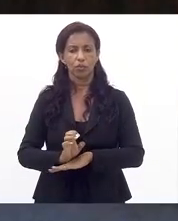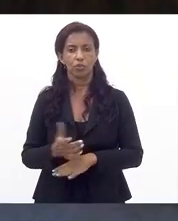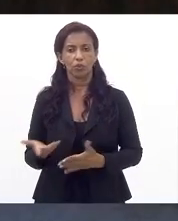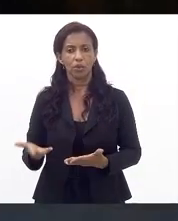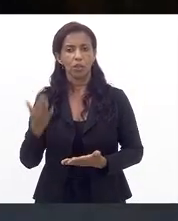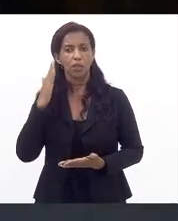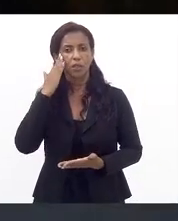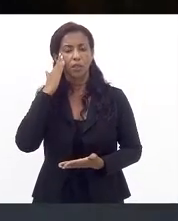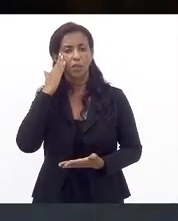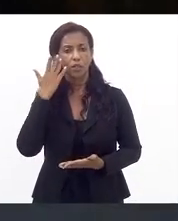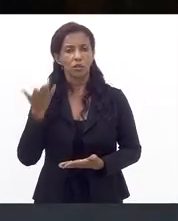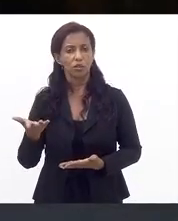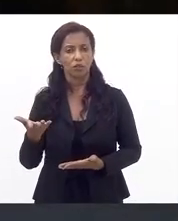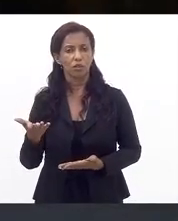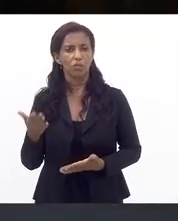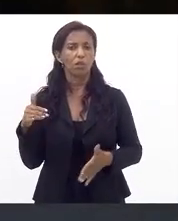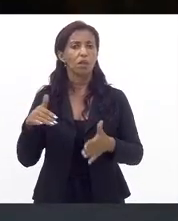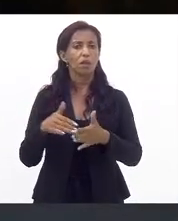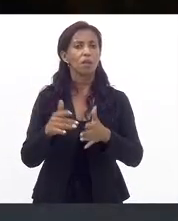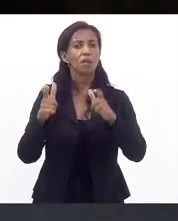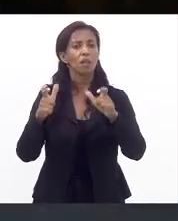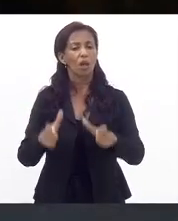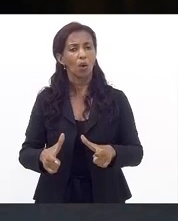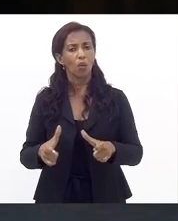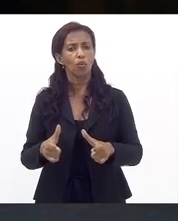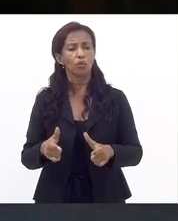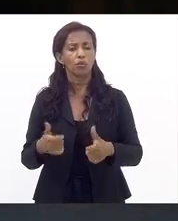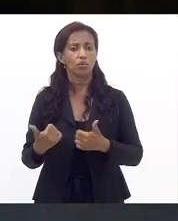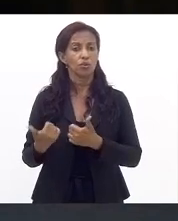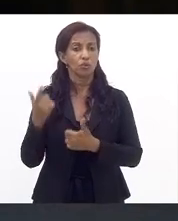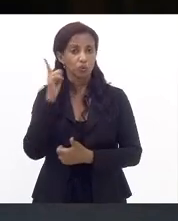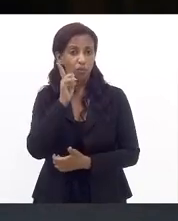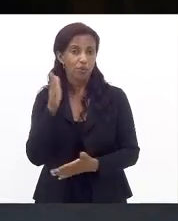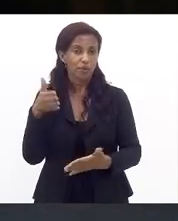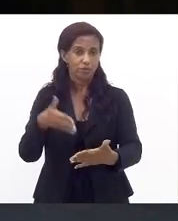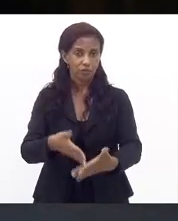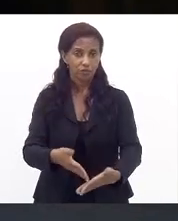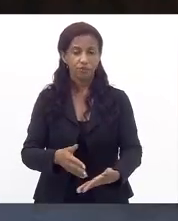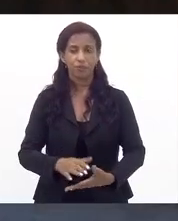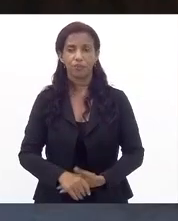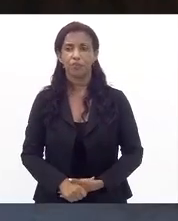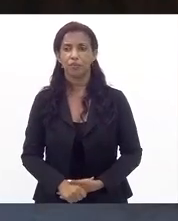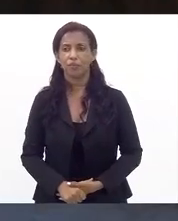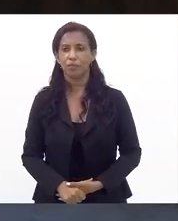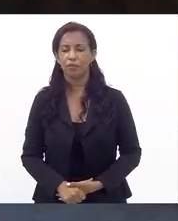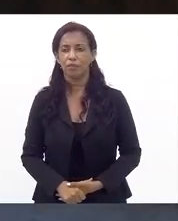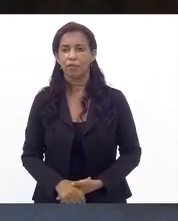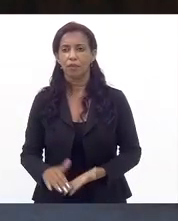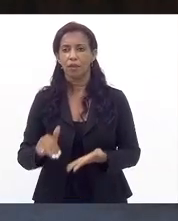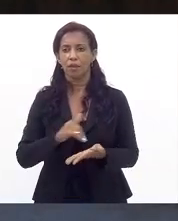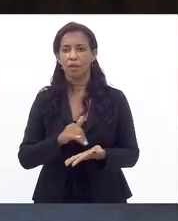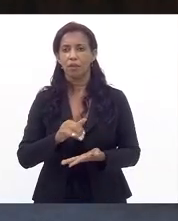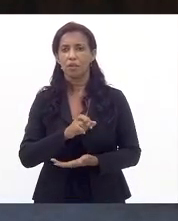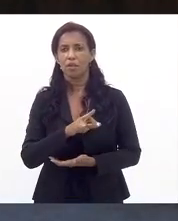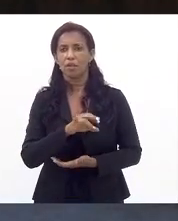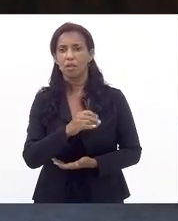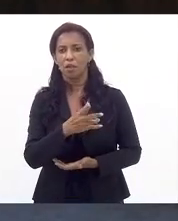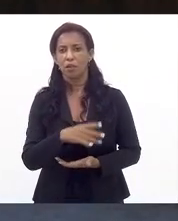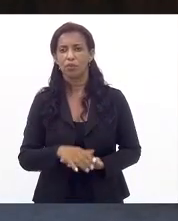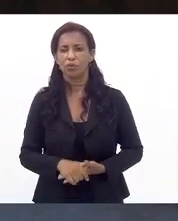que entendimento e até onde a gente pode esticar a corda é só para para esclarecendo uma só palavra secretários e